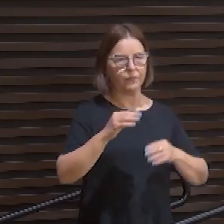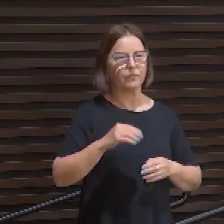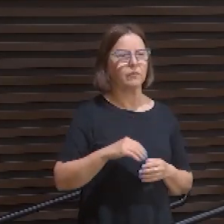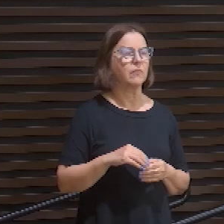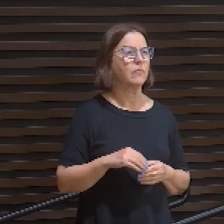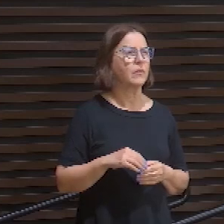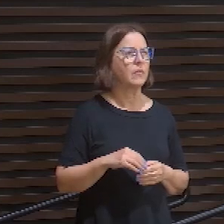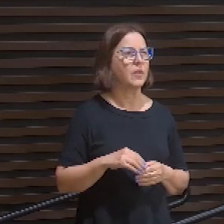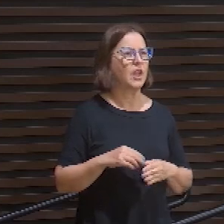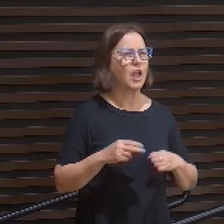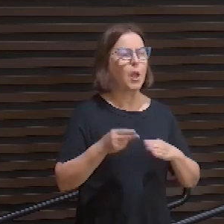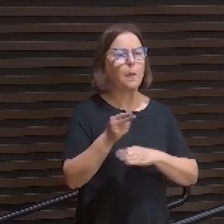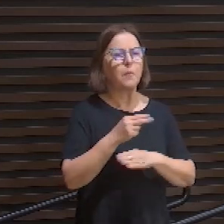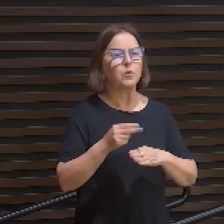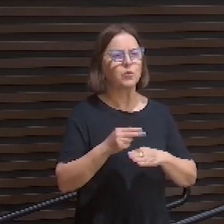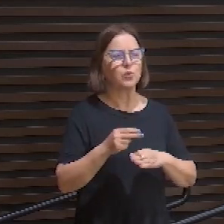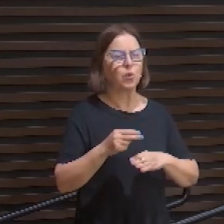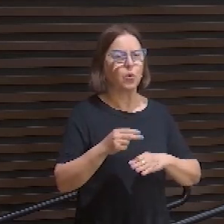arquiteto